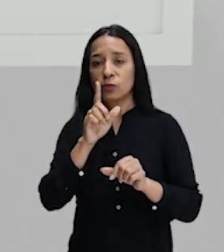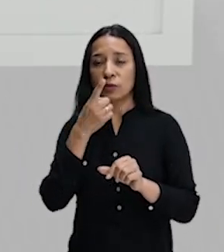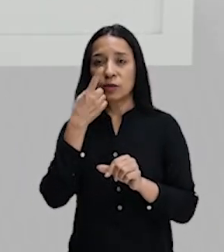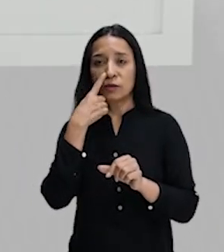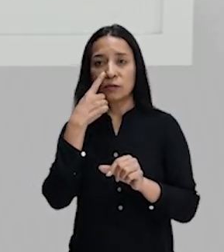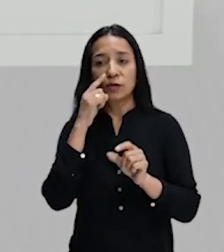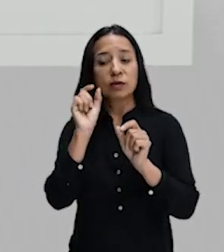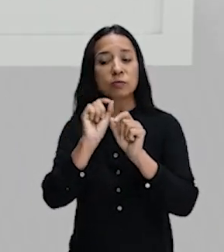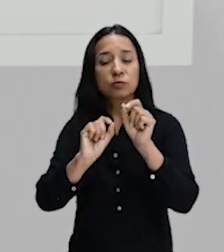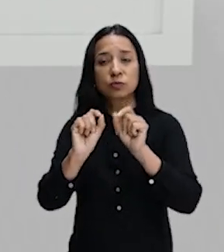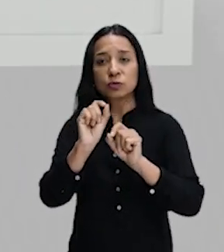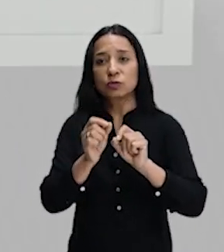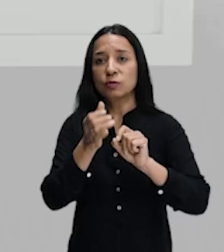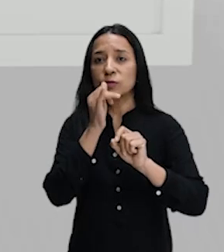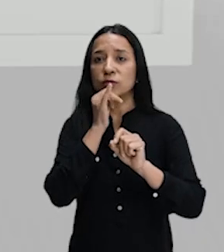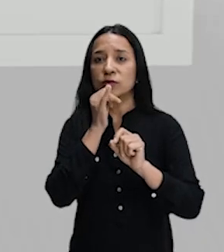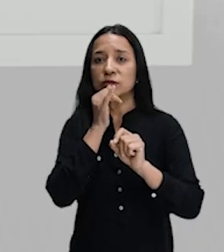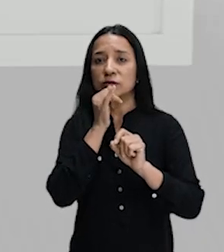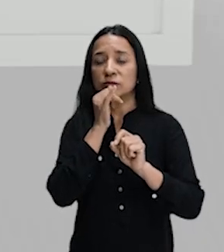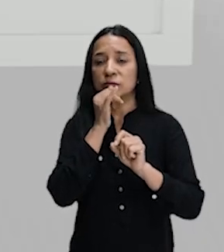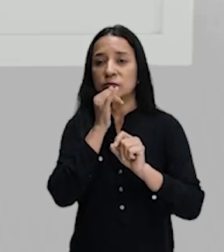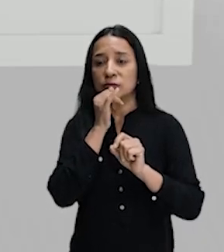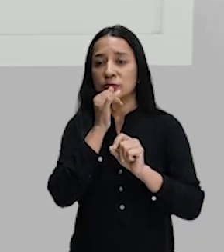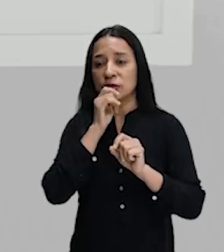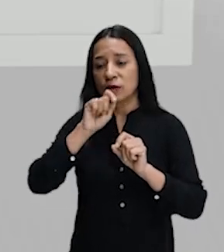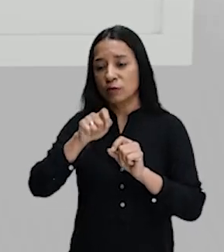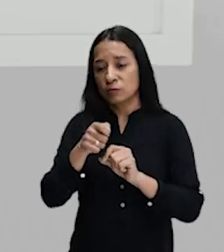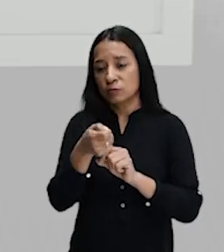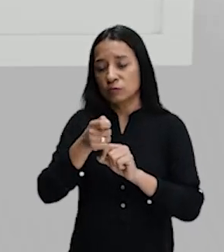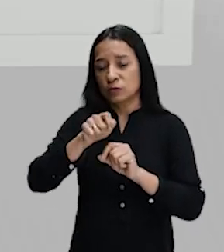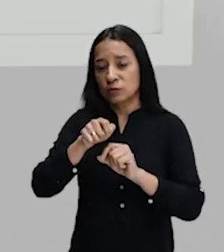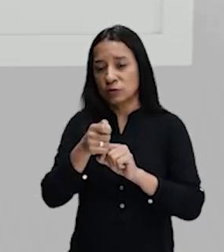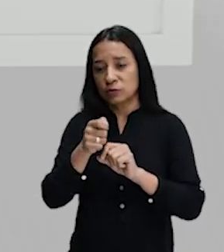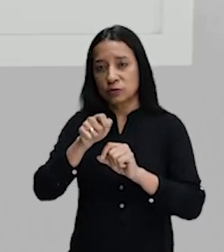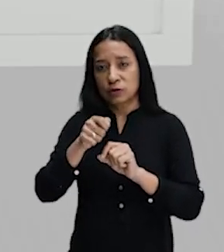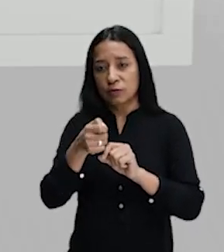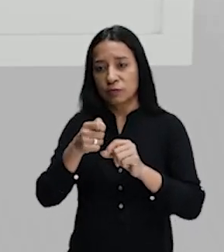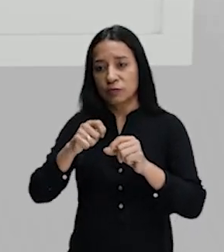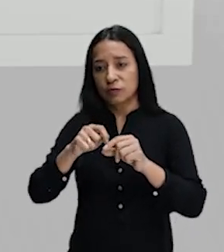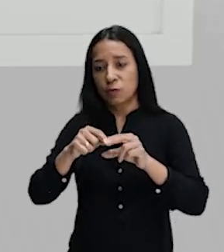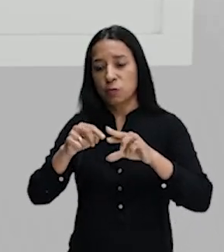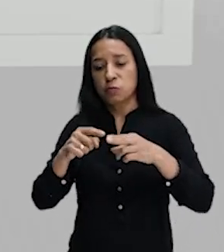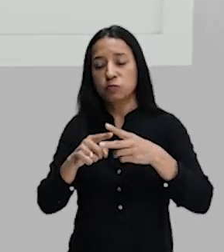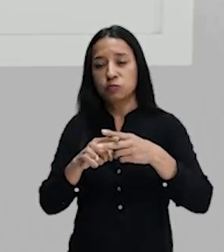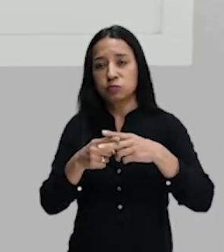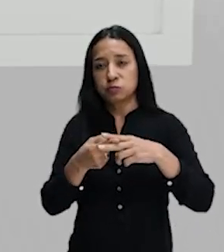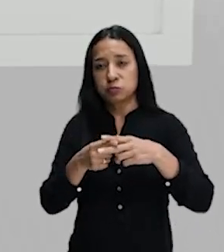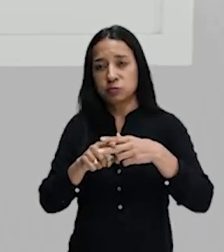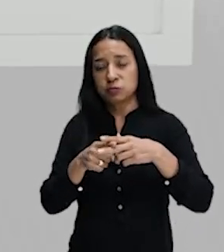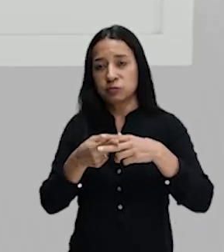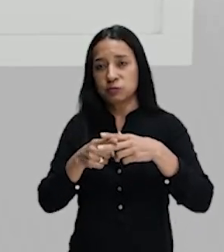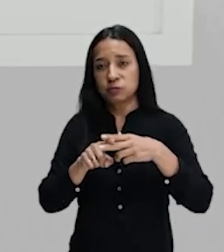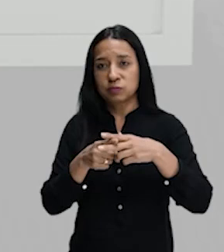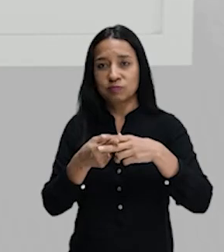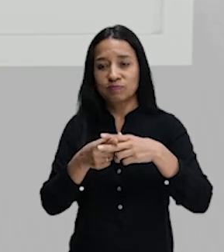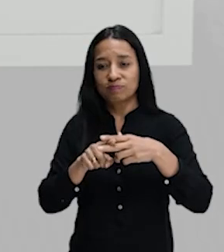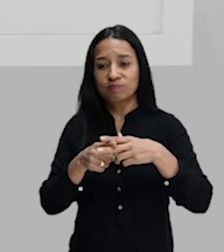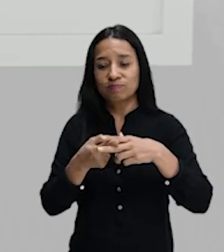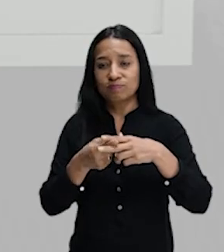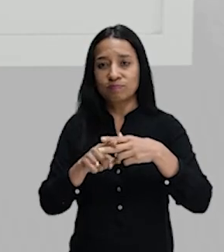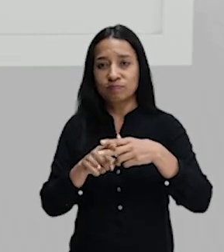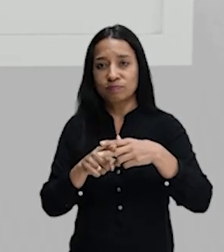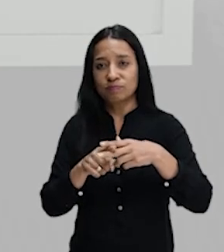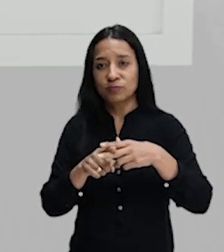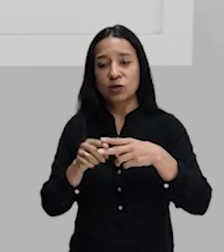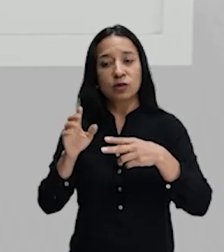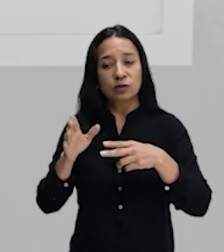isso, por exemplo, nas chaves de fenda. Né? Quem trabalha com chave de fenda aí sabe o que eu estou falando. As chaves de fenda,